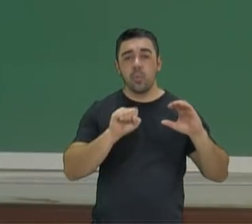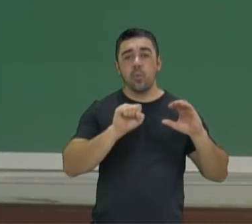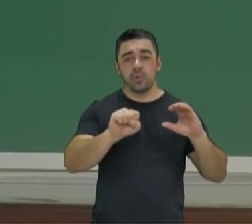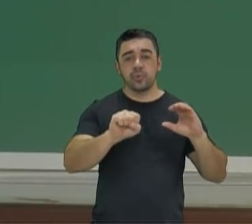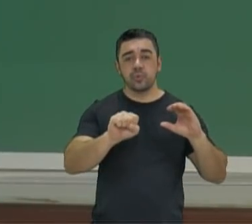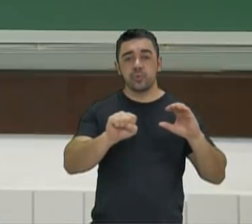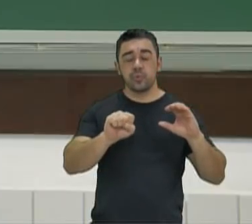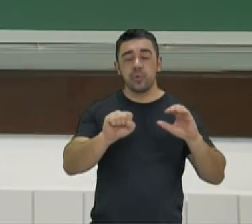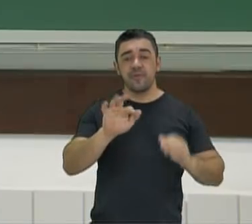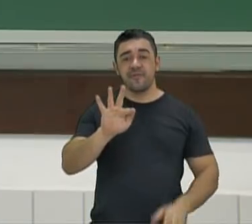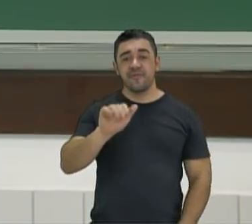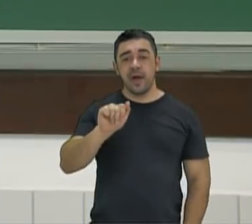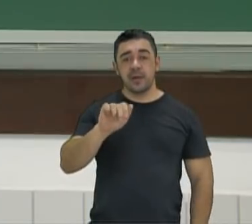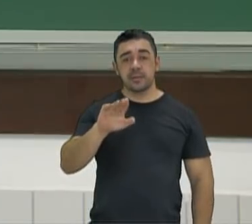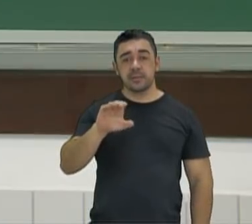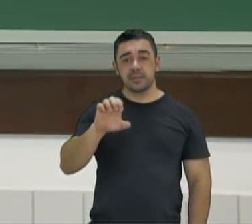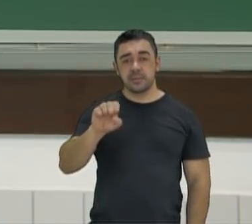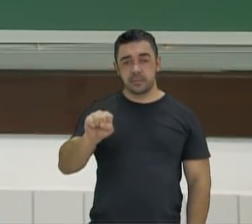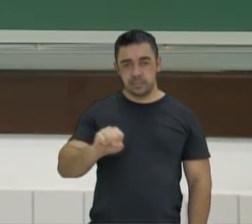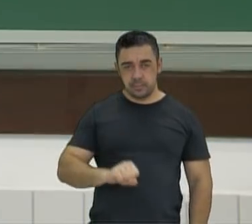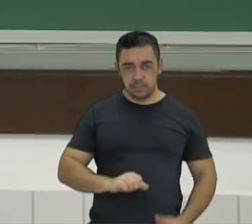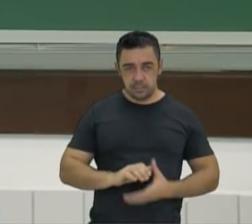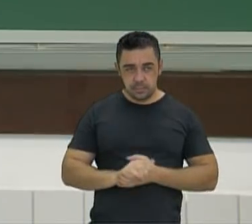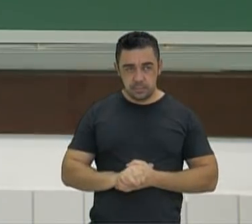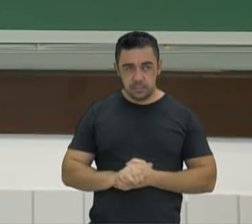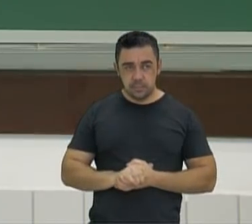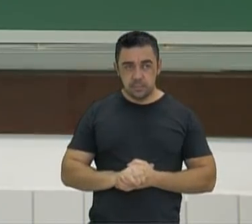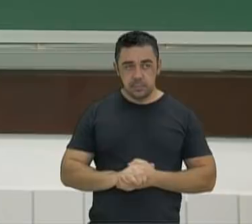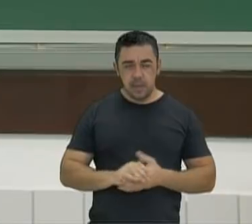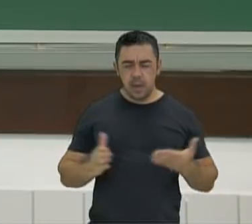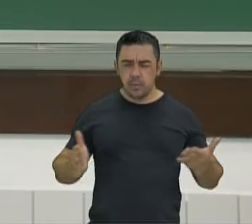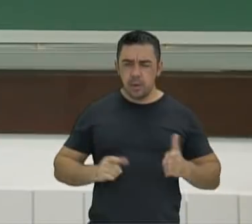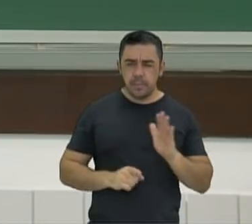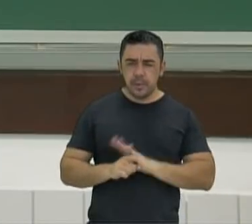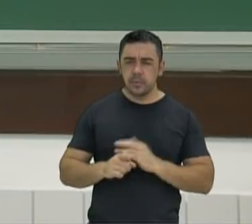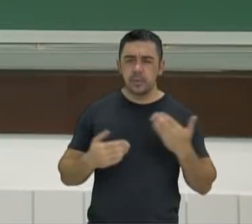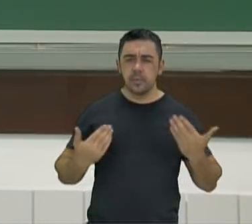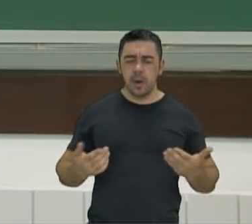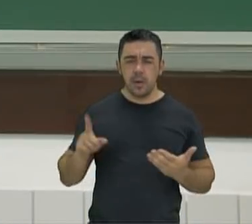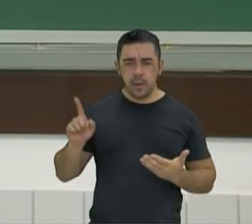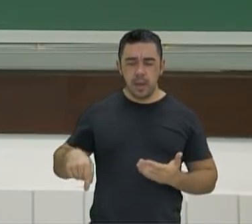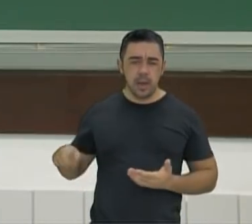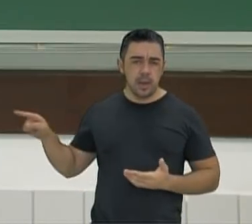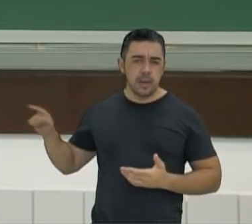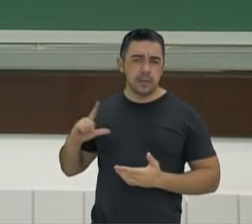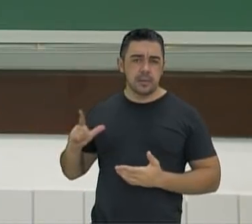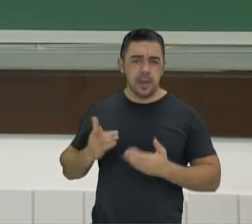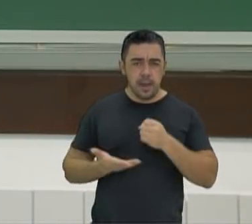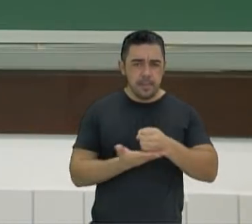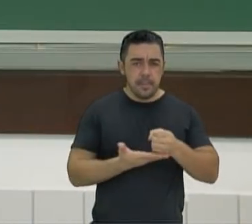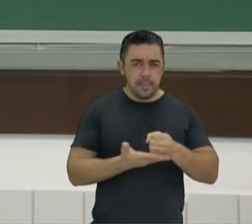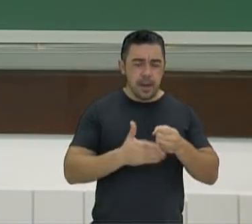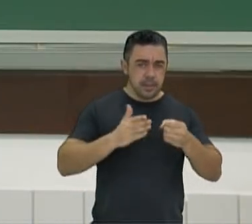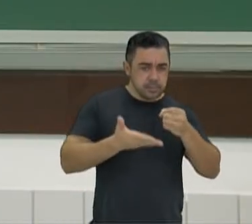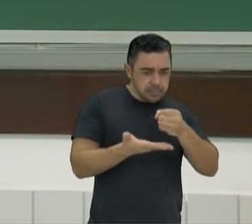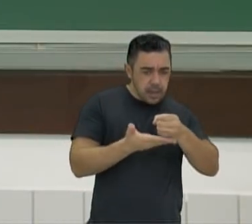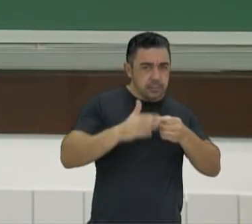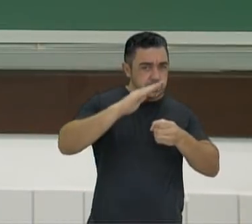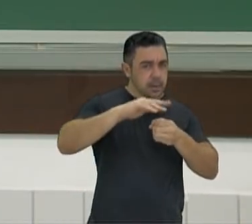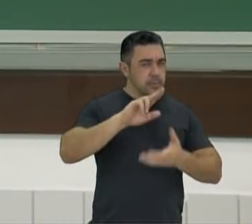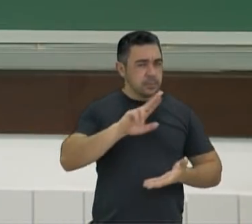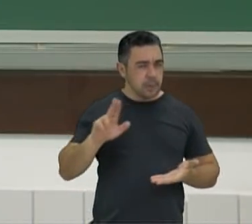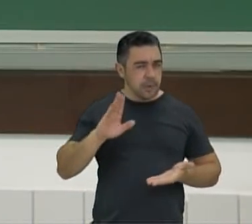8 faces. Tudo bem? E agora, qual é o polígono da base do prisma? A professora já